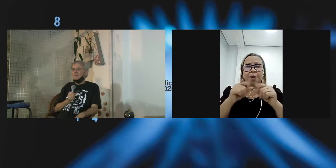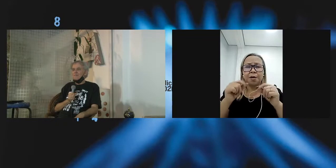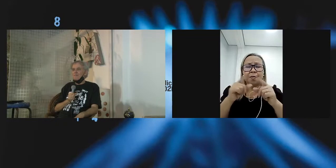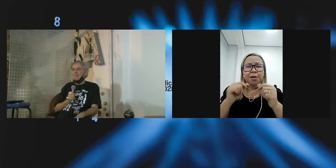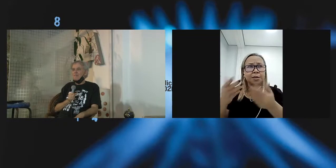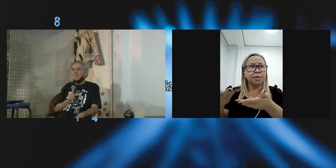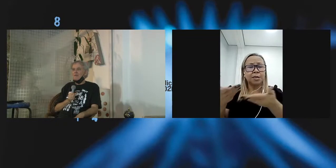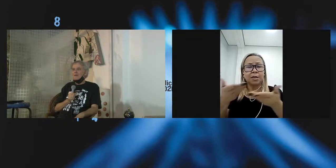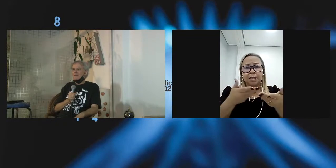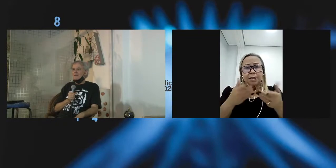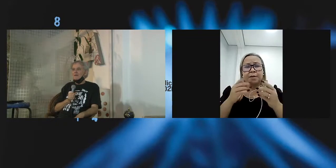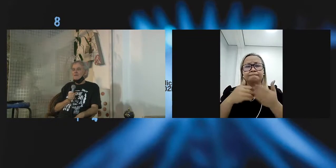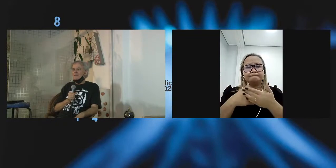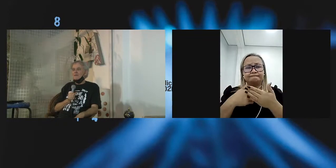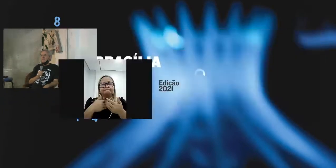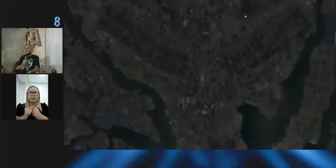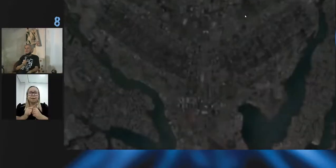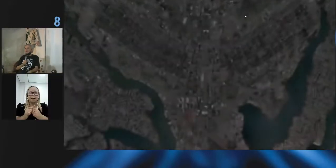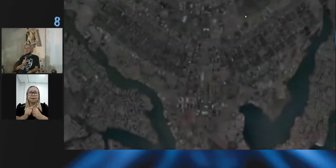aí.